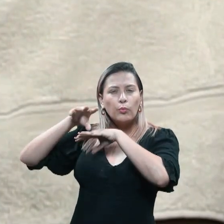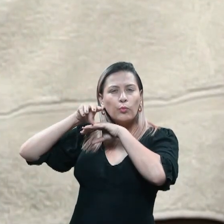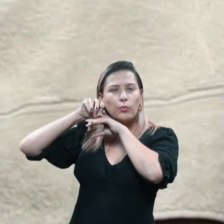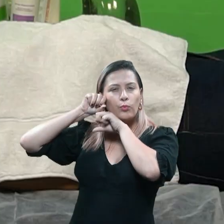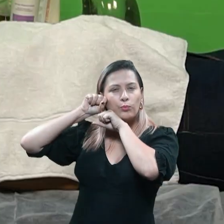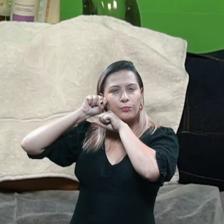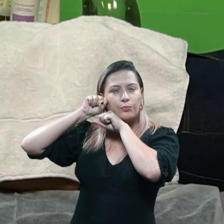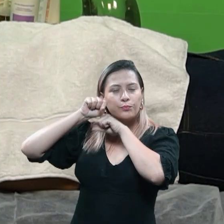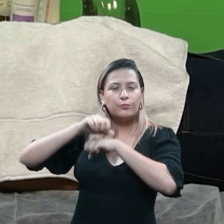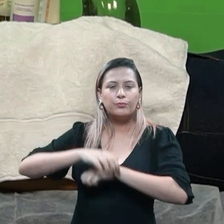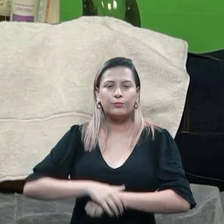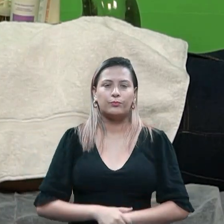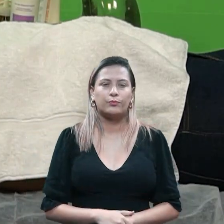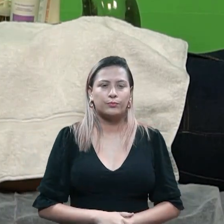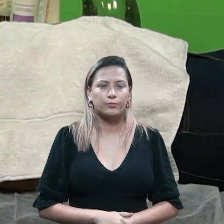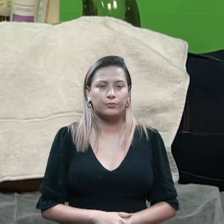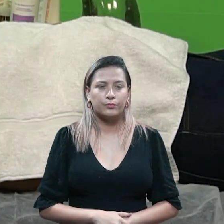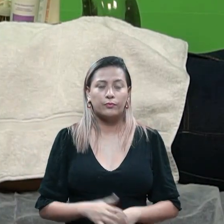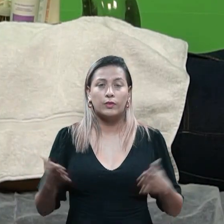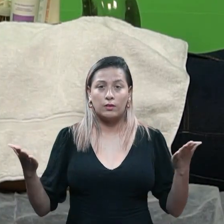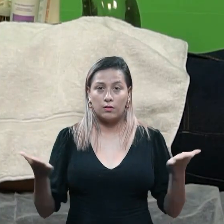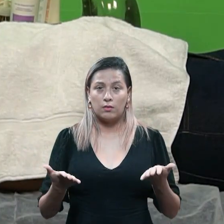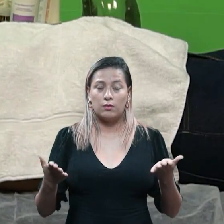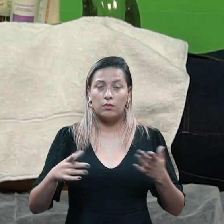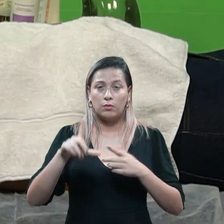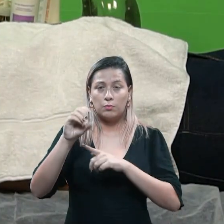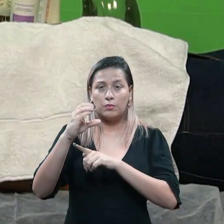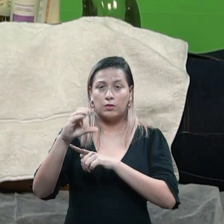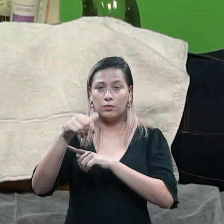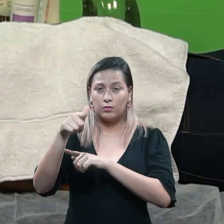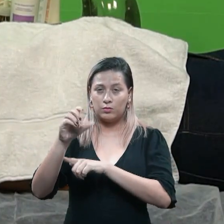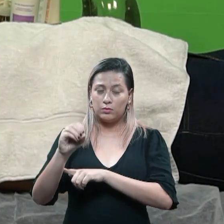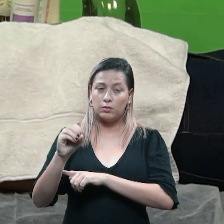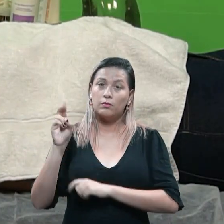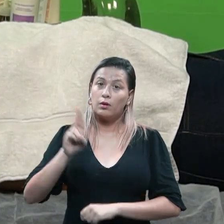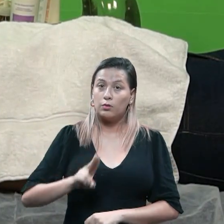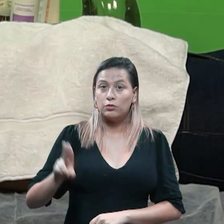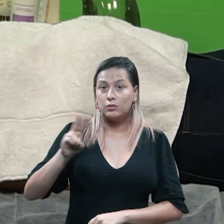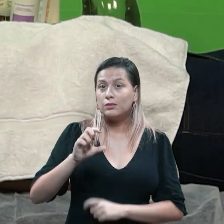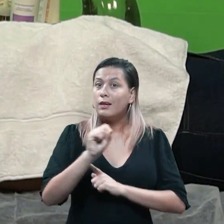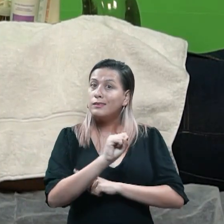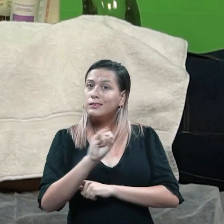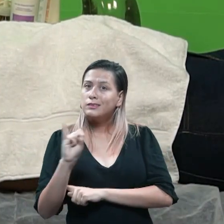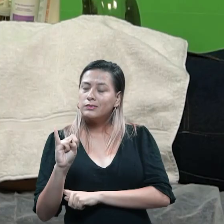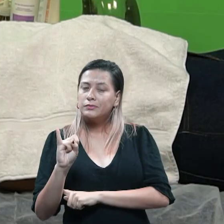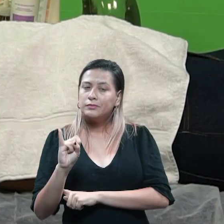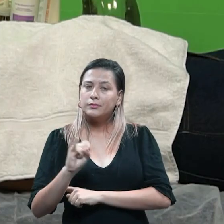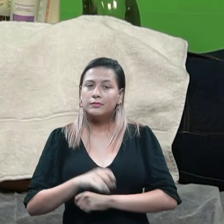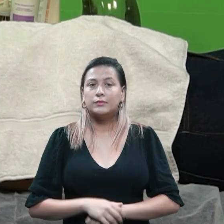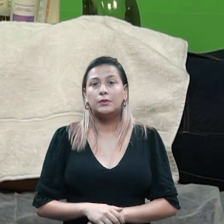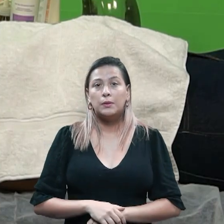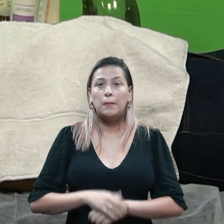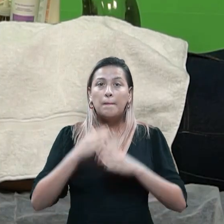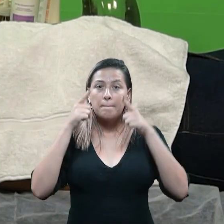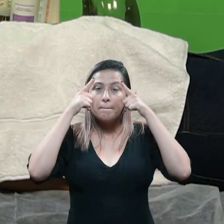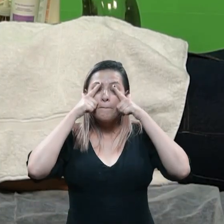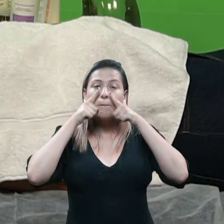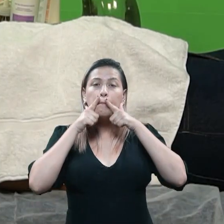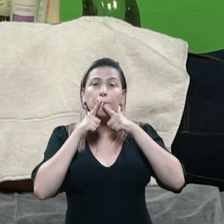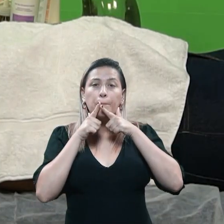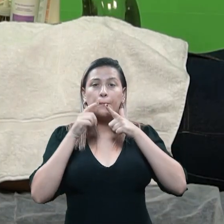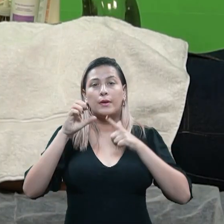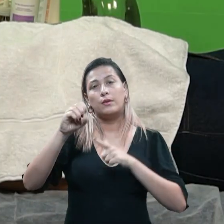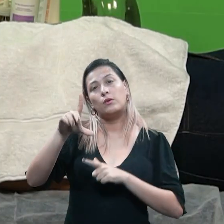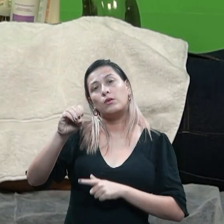completamente. Essa aqui é uma loção que eu só vou utilizar quando for o caso de uma pele oleosa, que é o caso